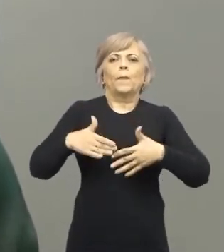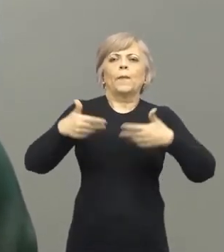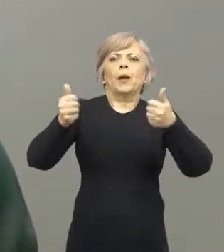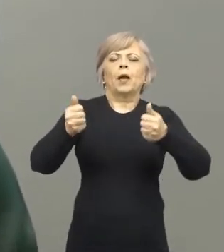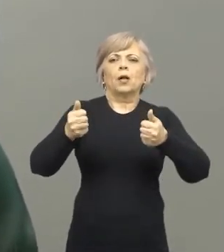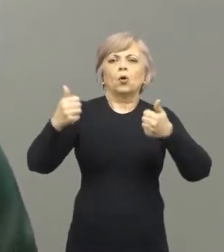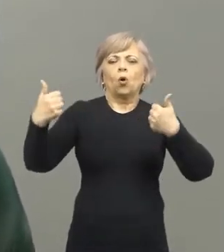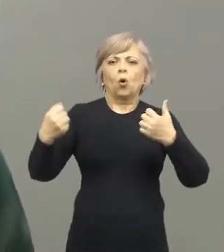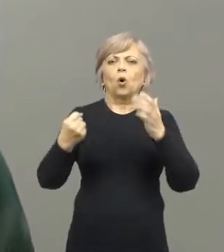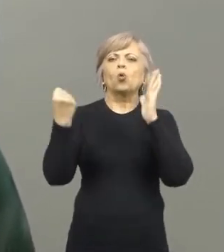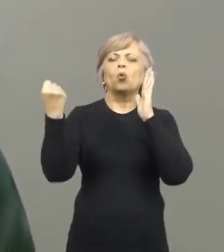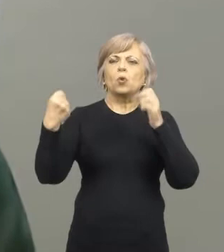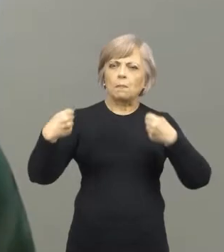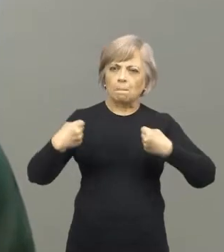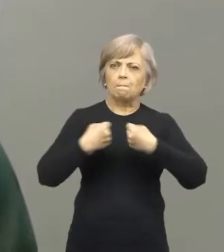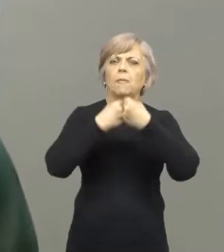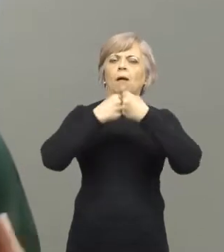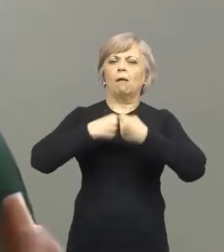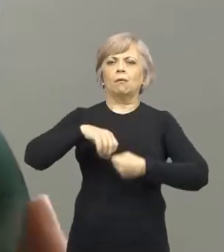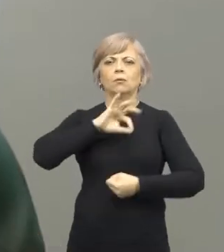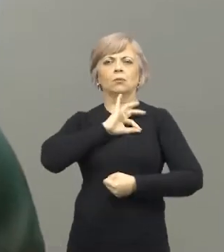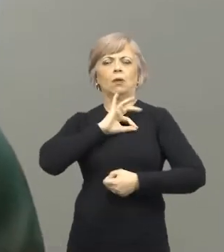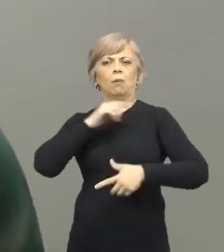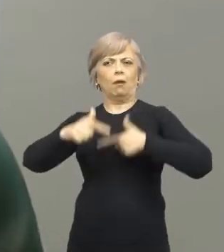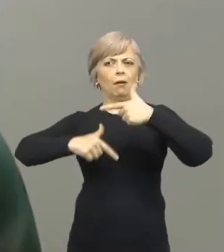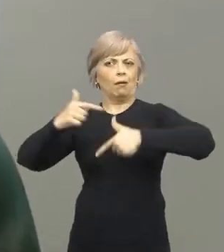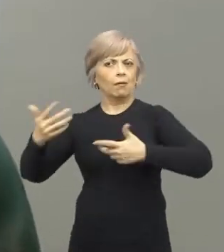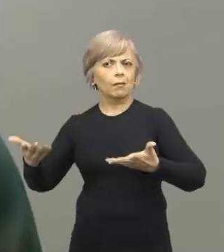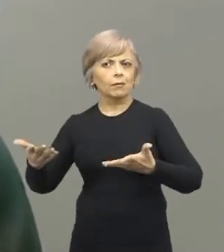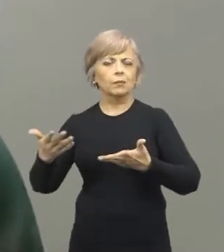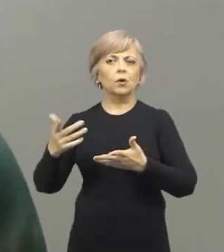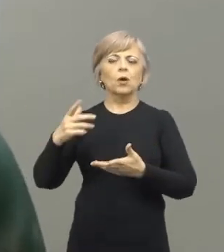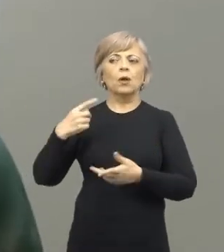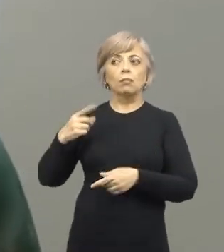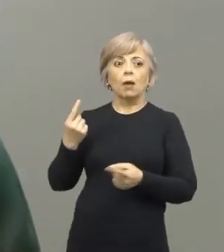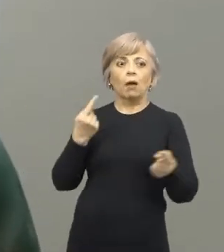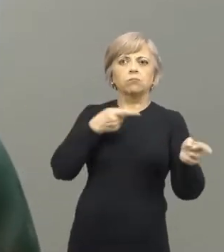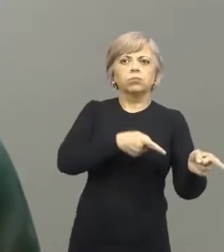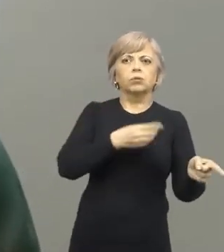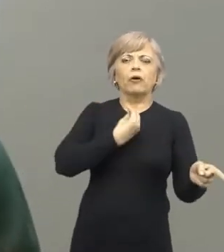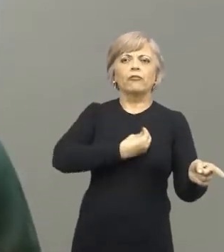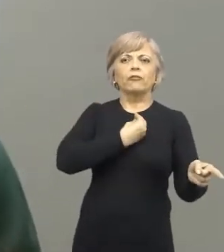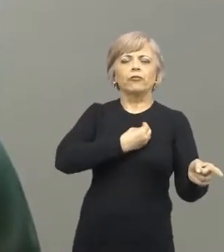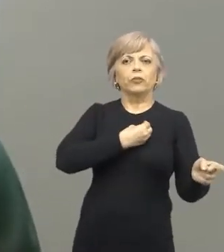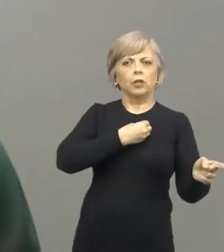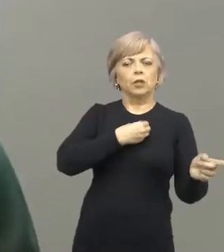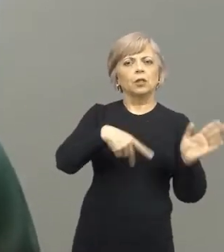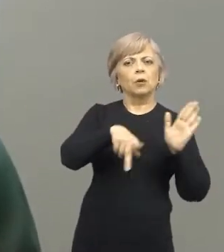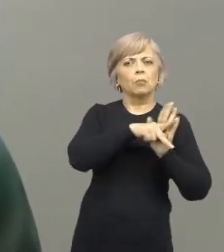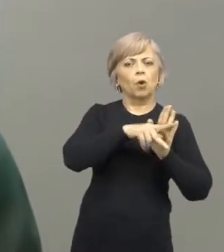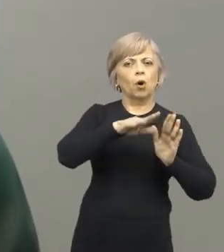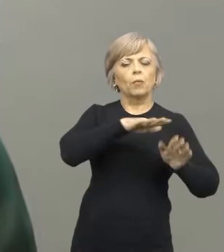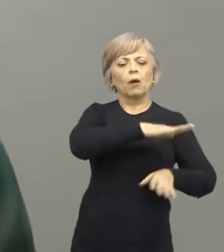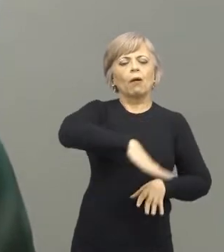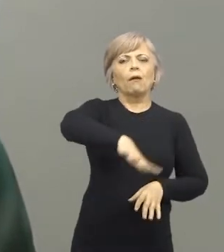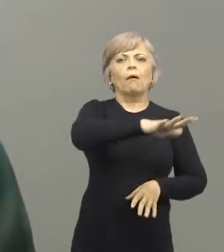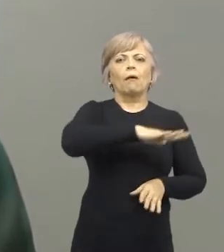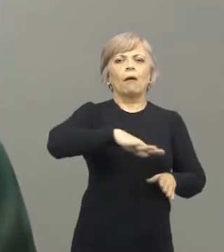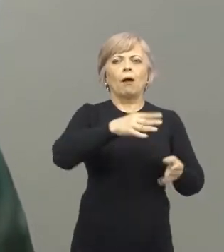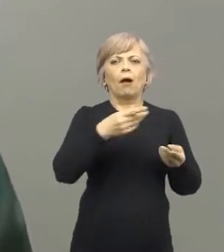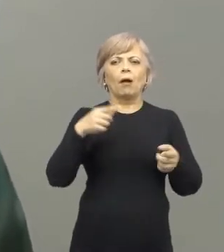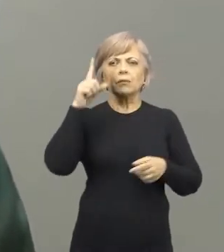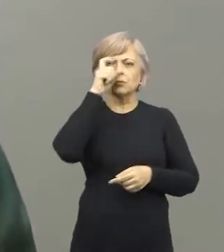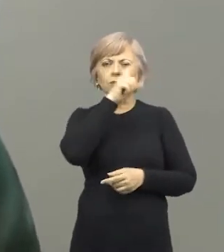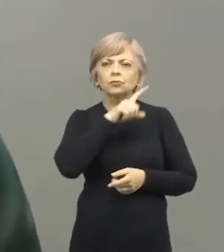o impacto das ações policiais na realidade das vidas dos moradores de áreas sensíveis e